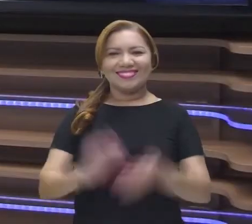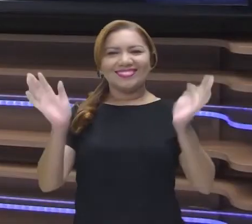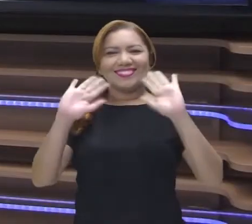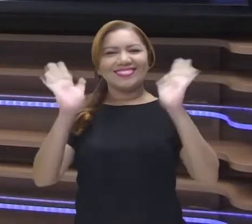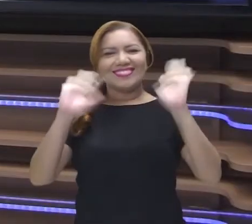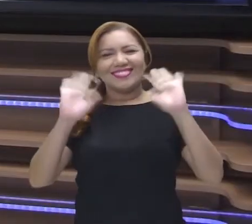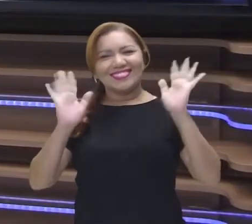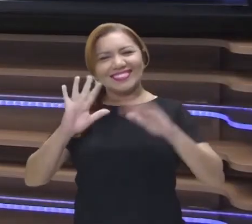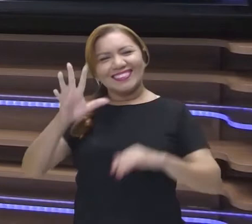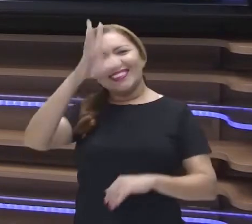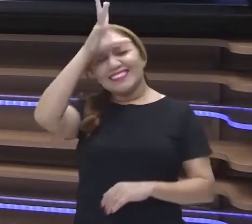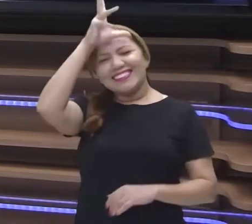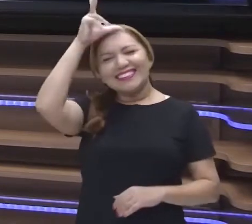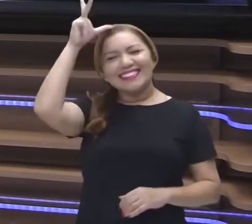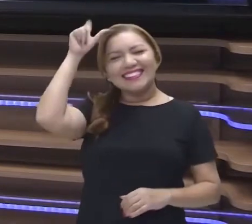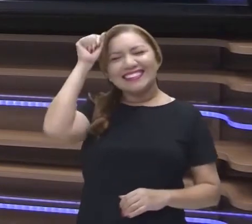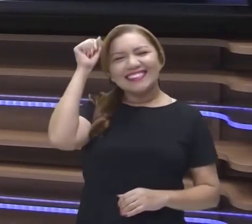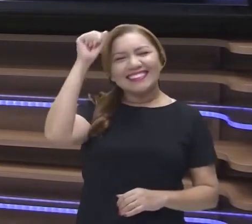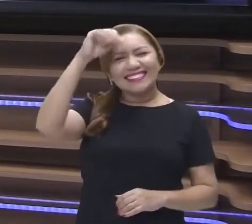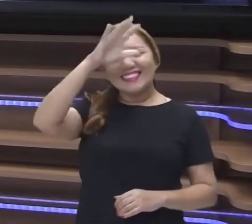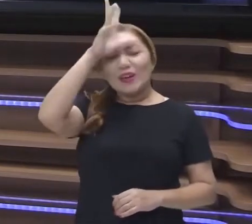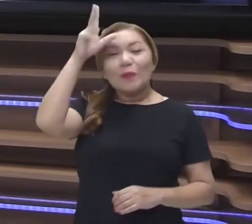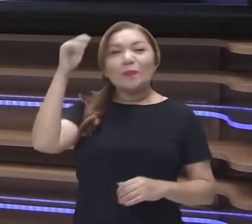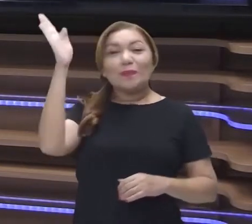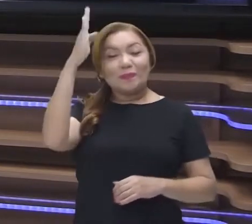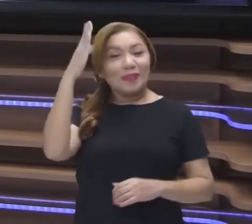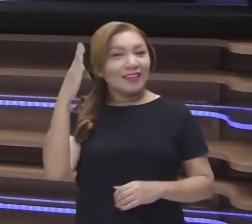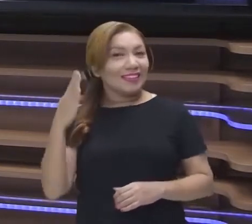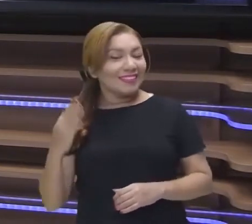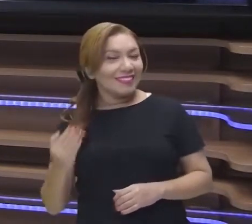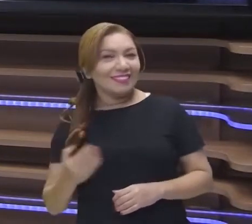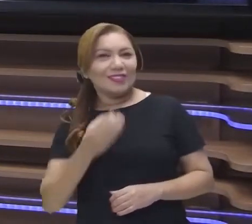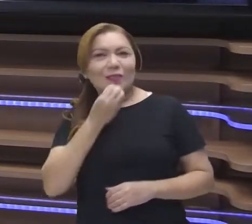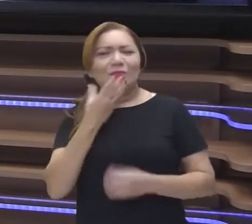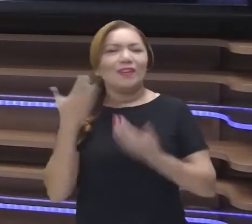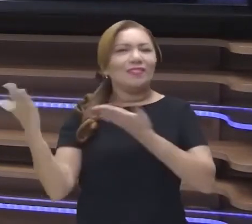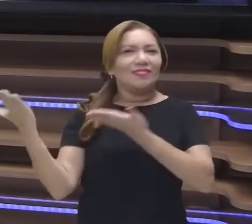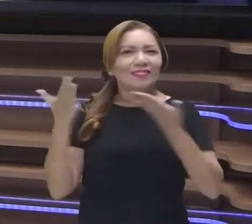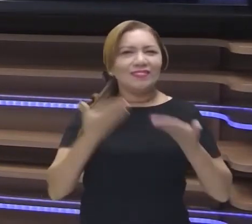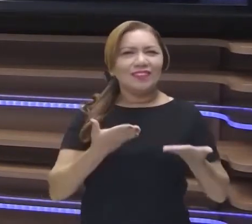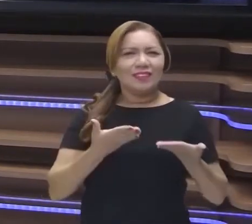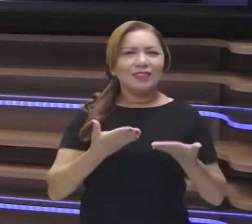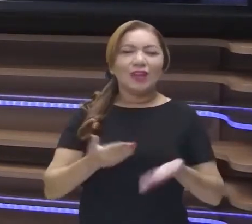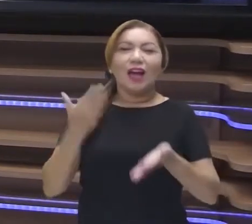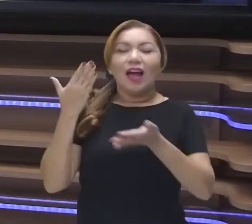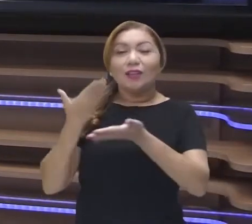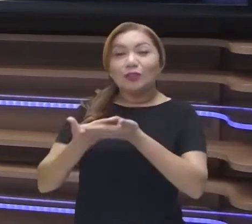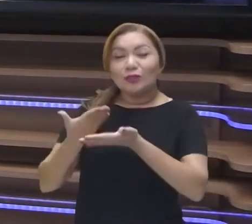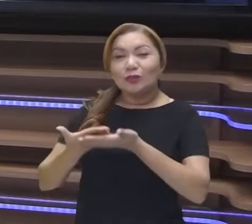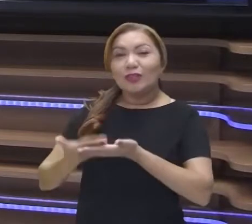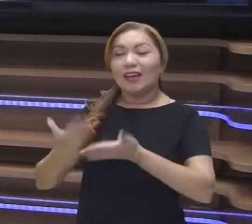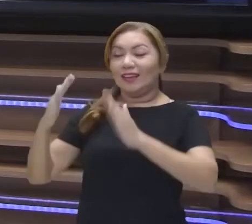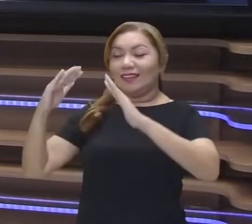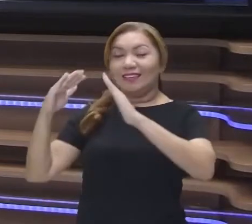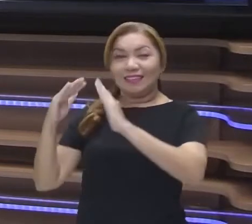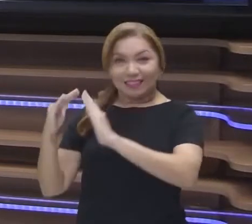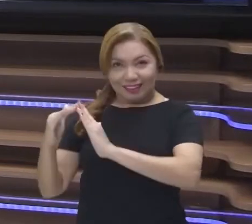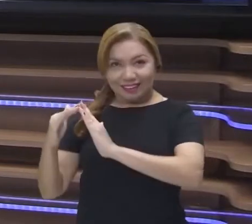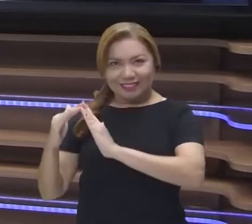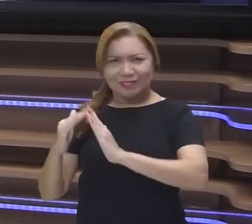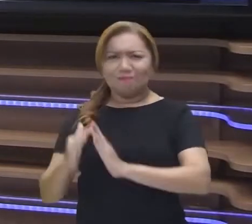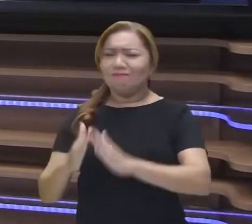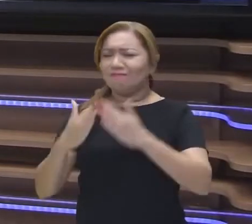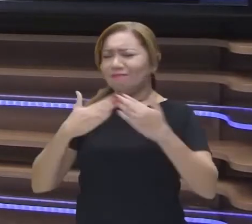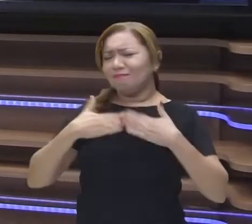Olá, Manaus, Amazonas, Brasil! Sejam bem-vindos a mais um Aula em Casa. É uma honra estar